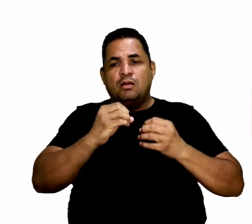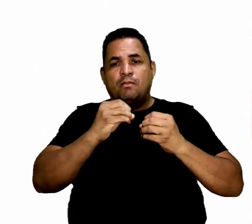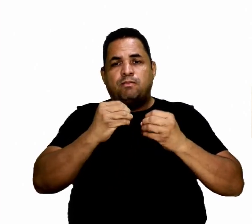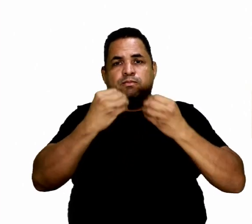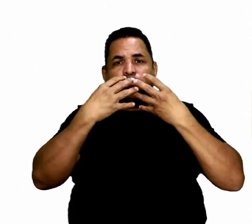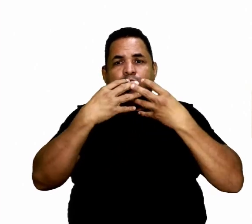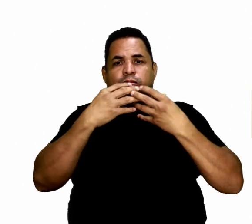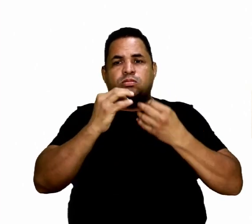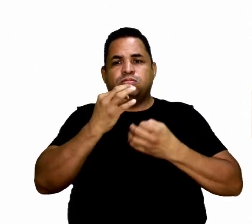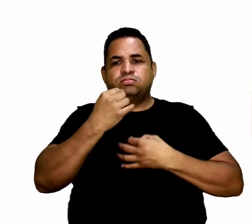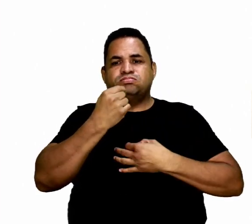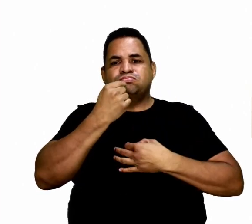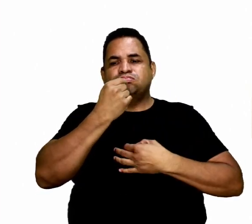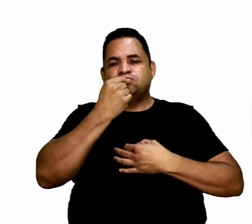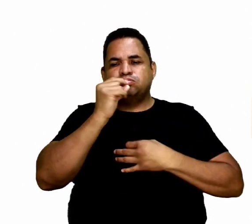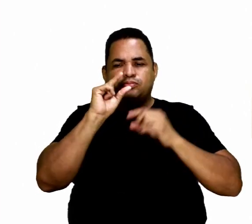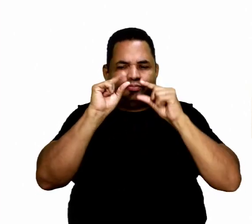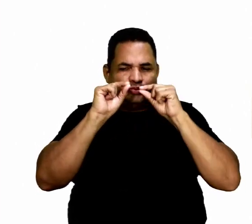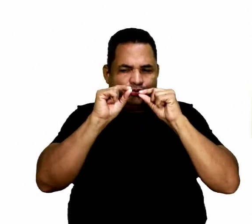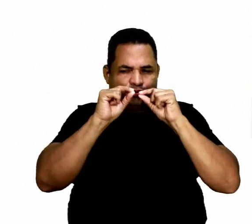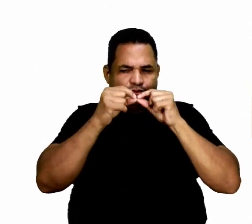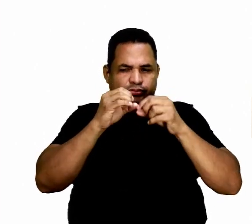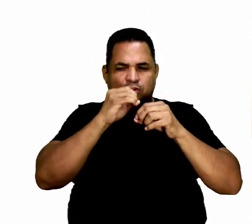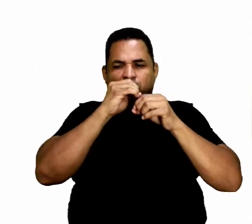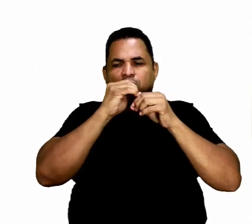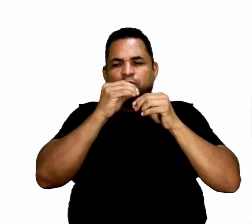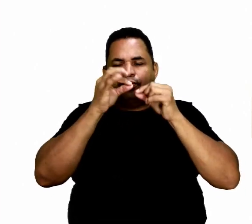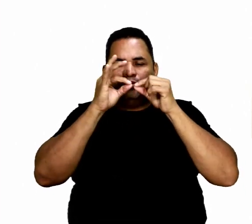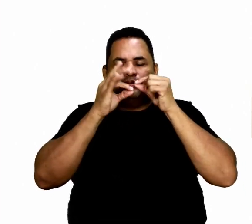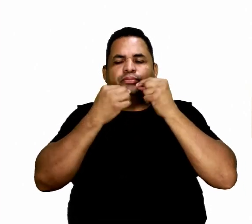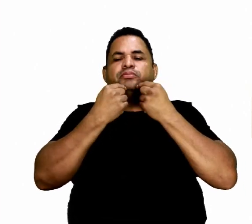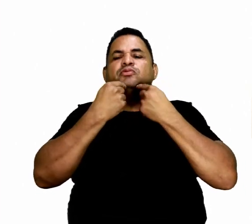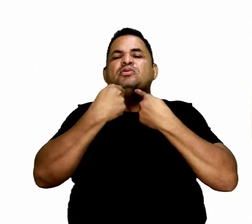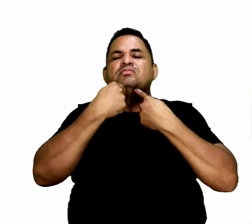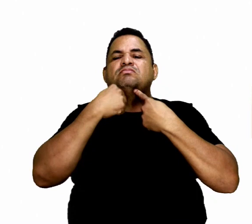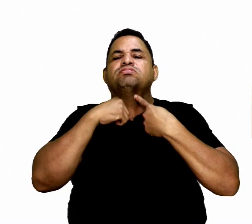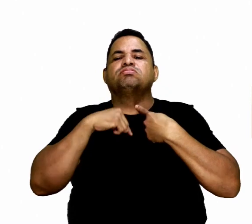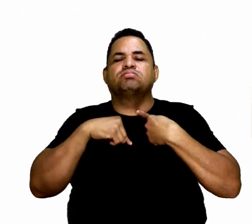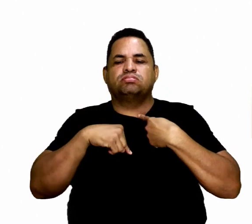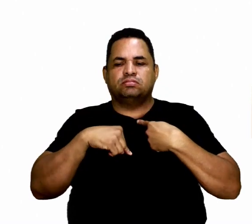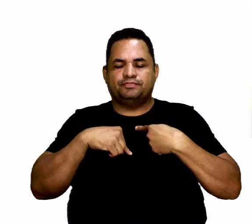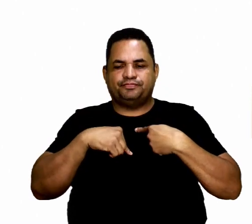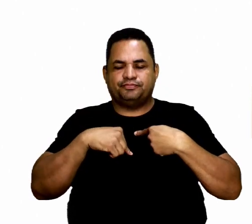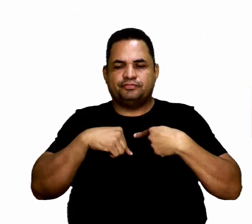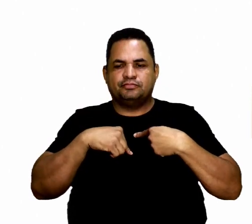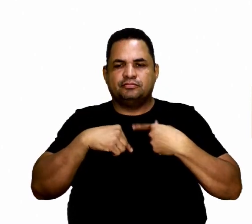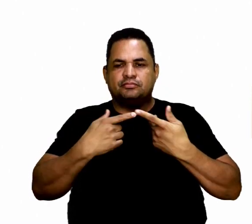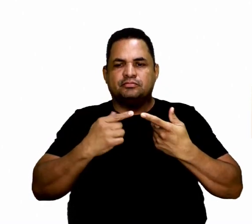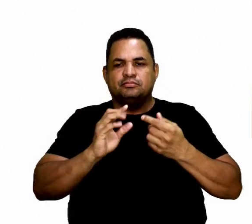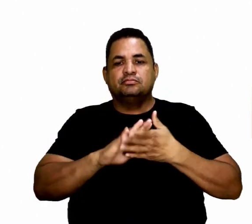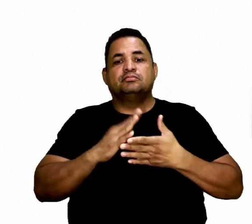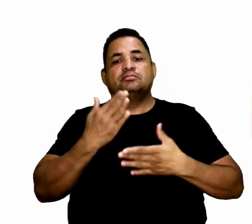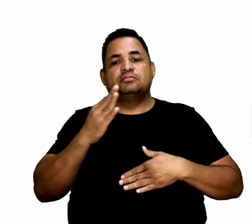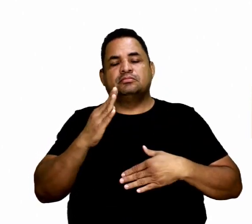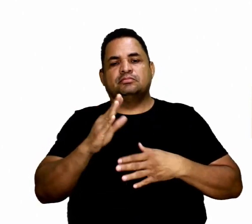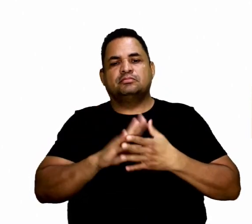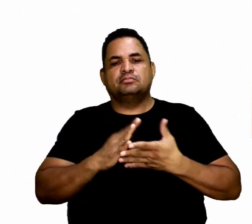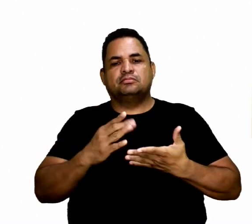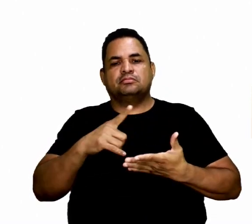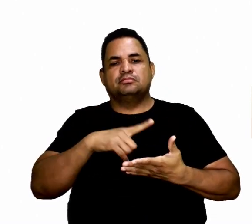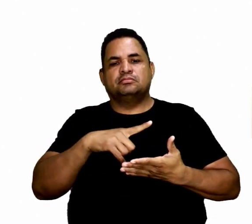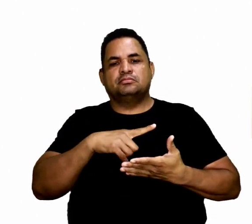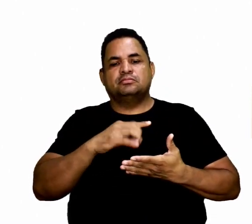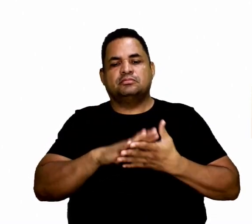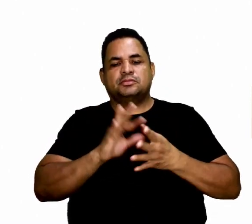uma partezinha mínima desse plásticozinho que compõe ali o balão. E isso já vai ser considerado como um